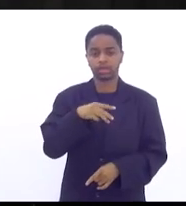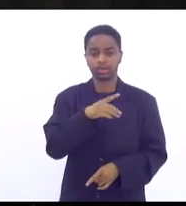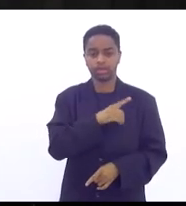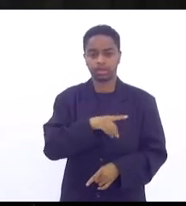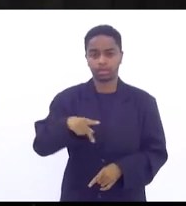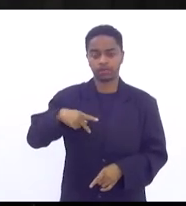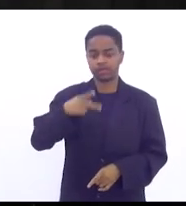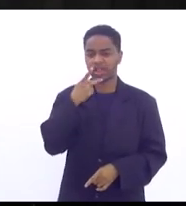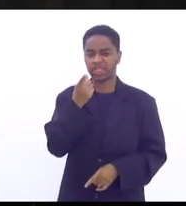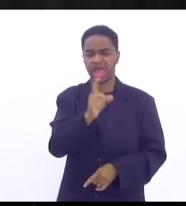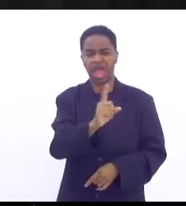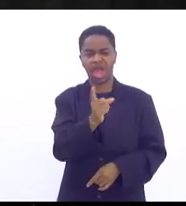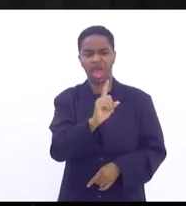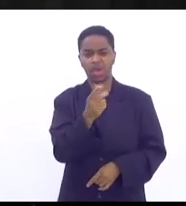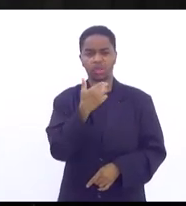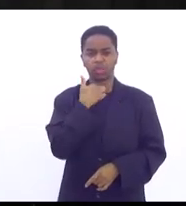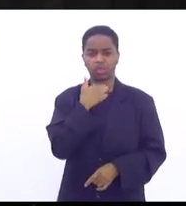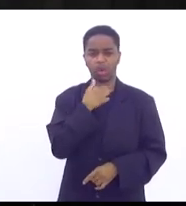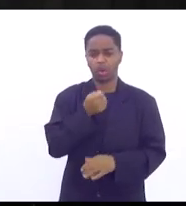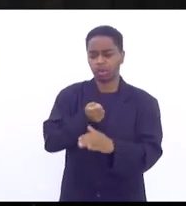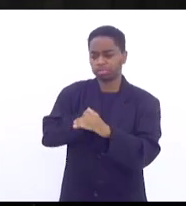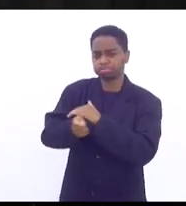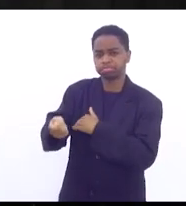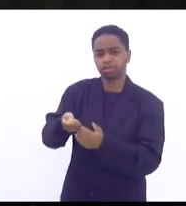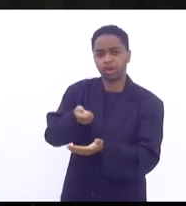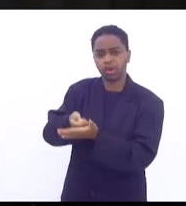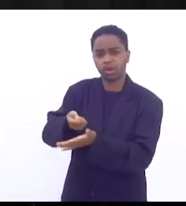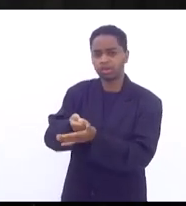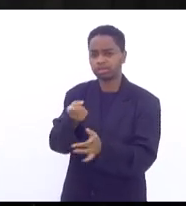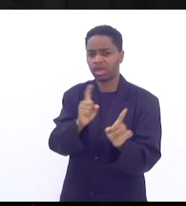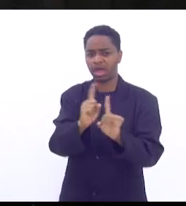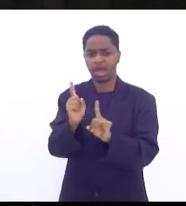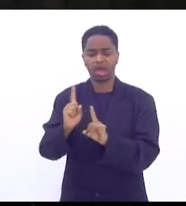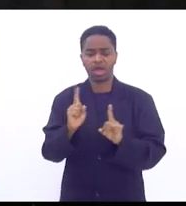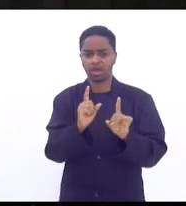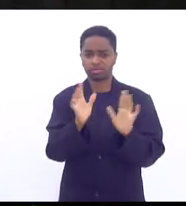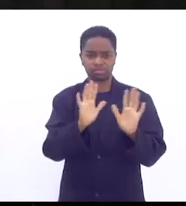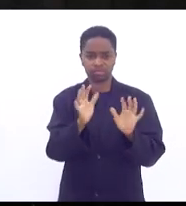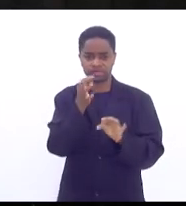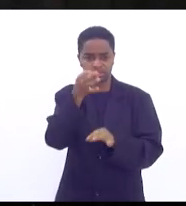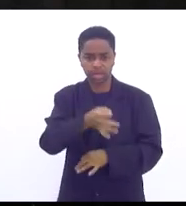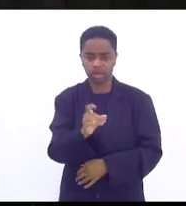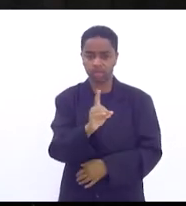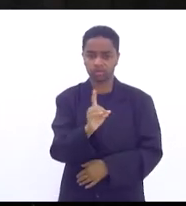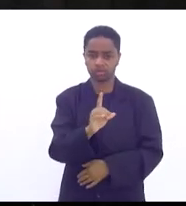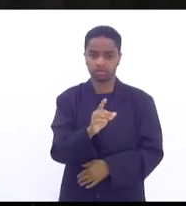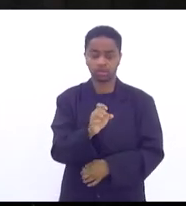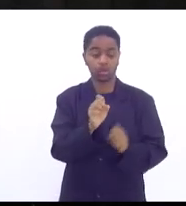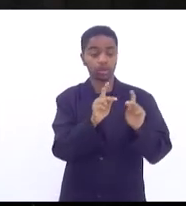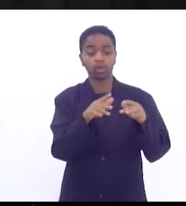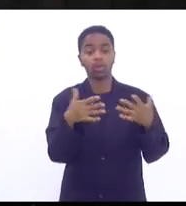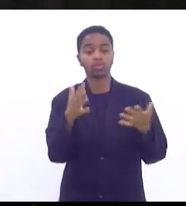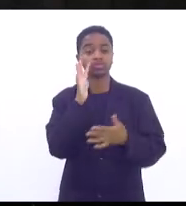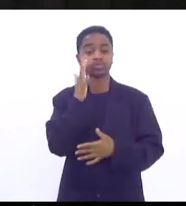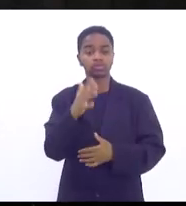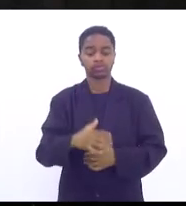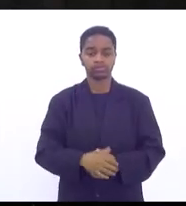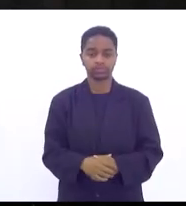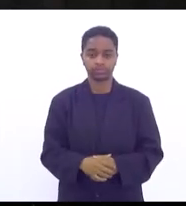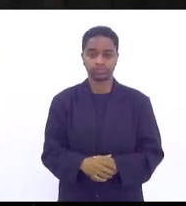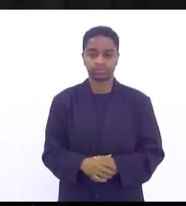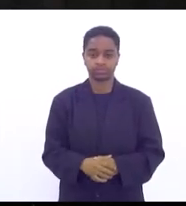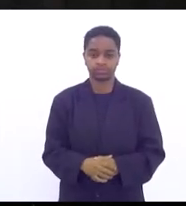internação compulsória, não. Isto não vai dar certo. Tá bom. Alternativa.